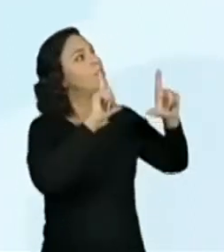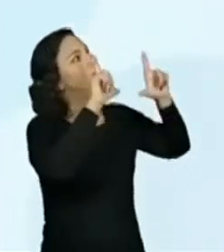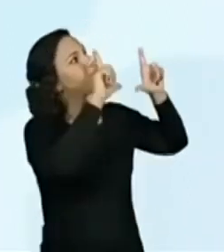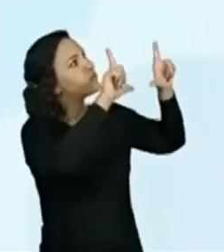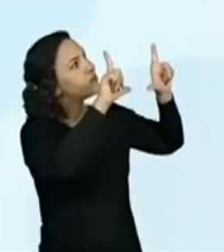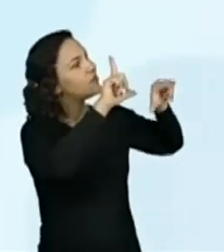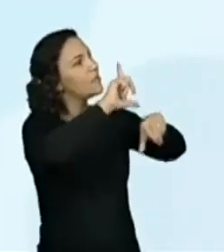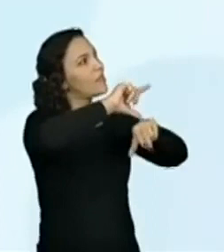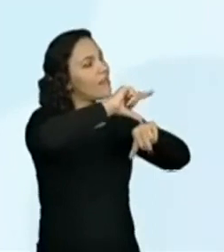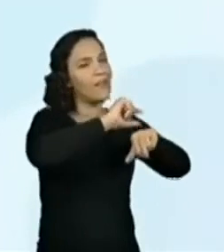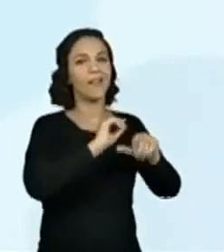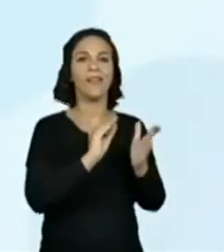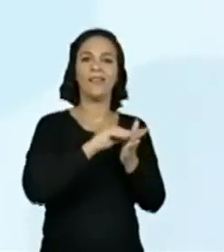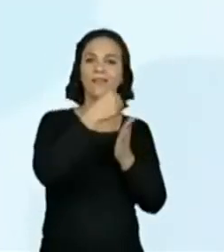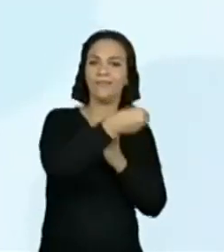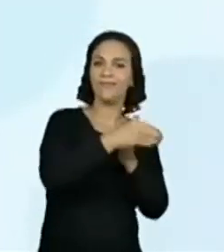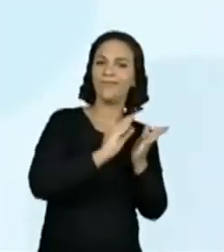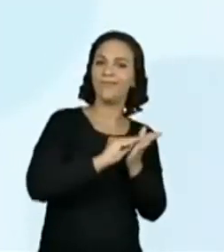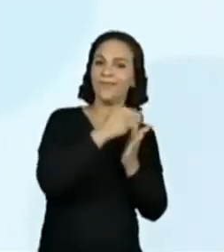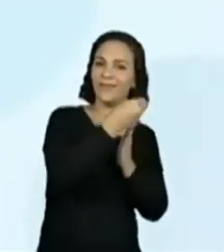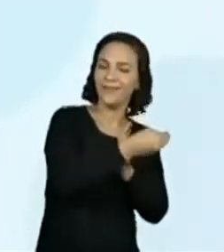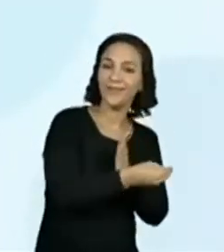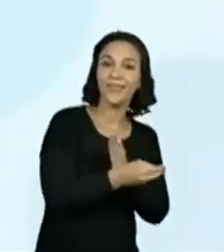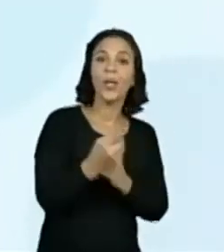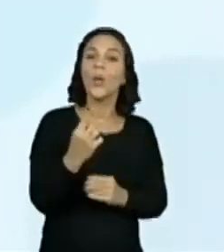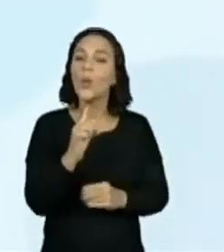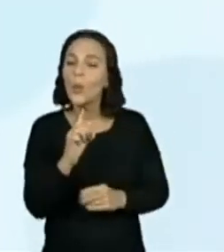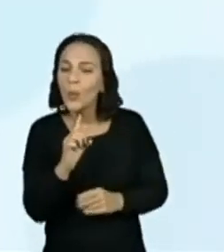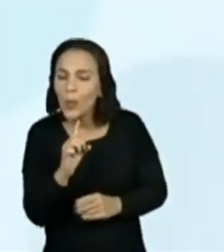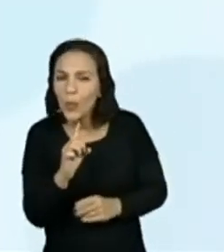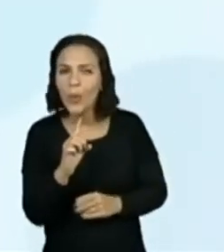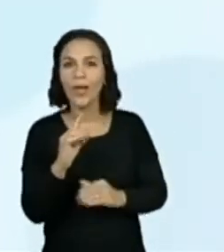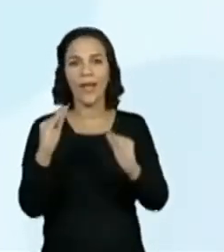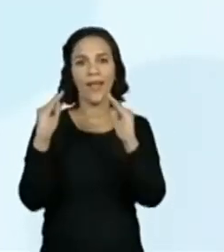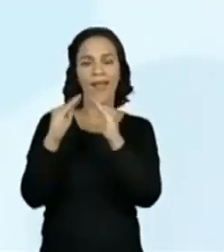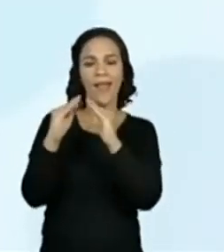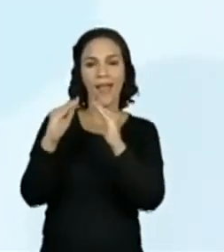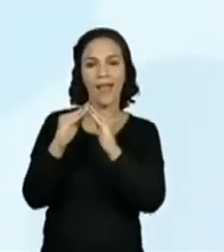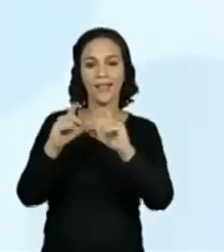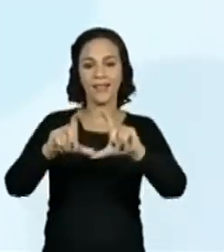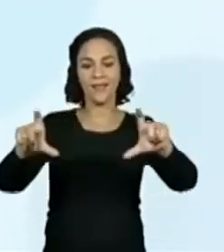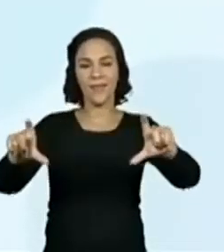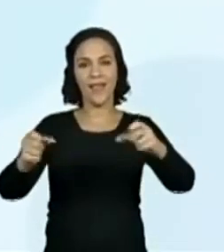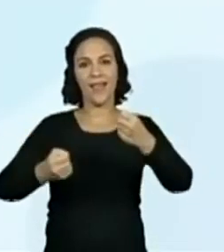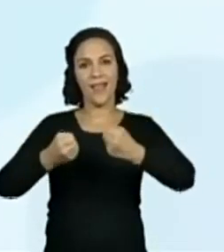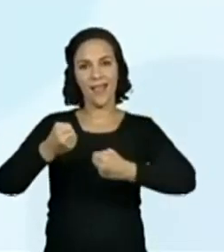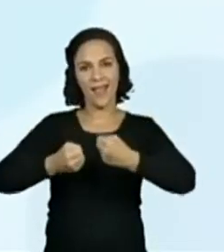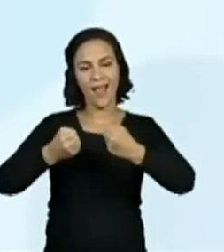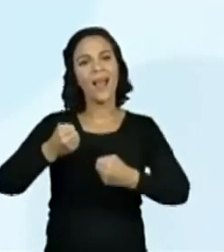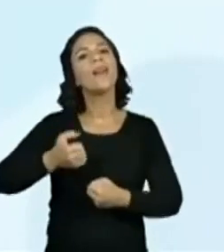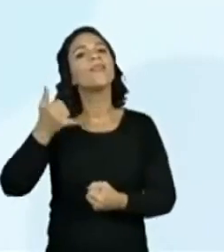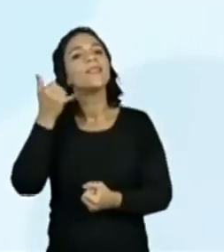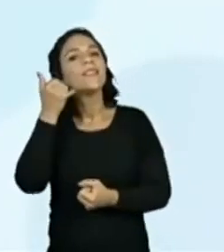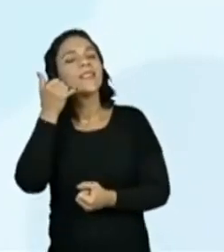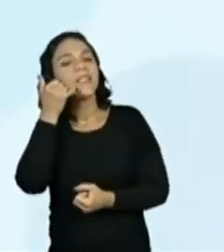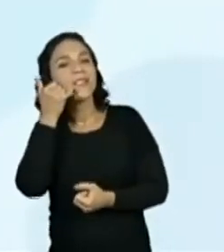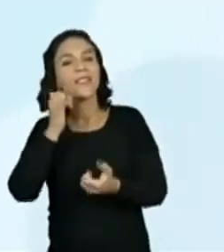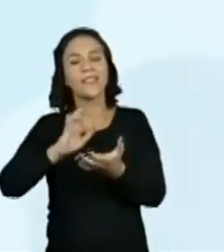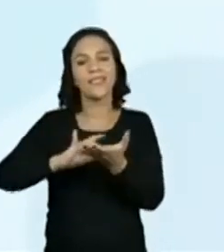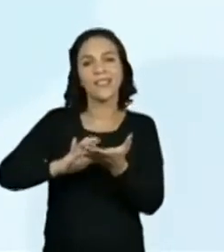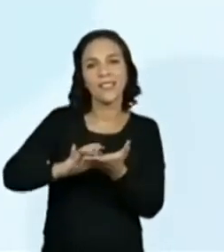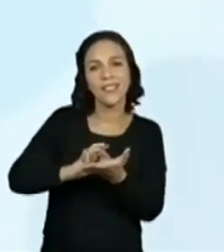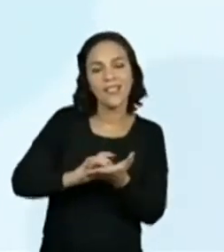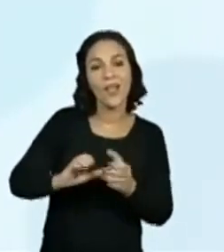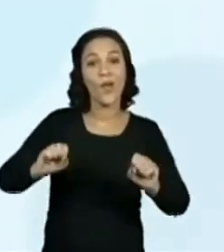na velinha de aniversário, na casa, na calculadora, no celular ou no telefone, nas placas de carro, de